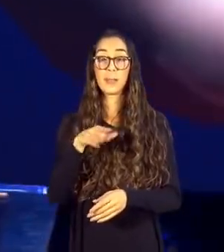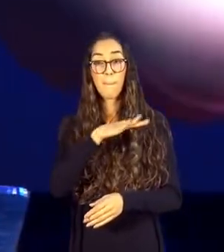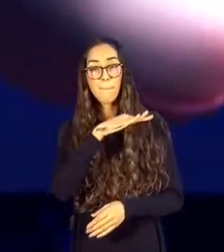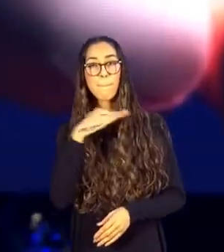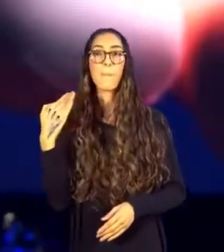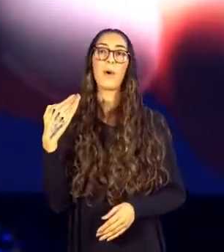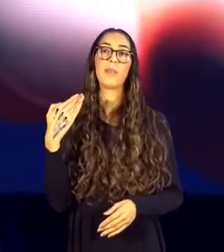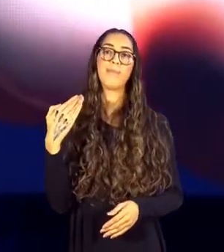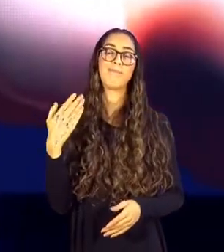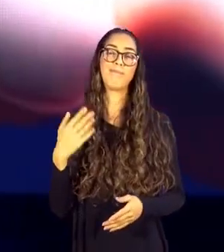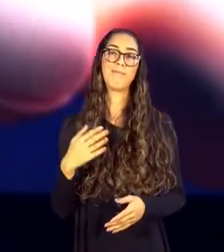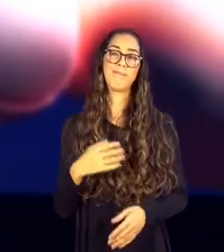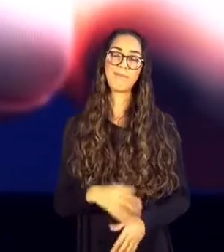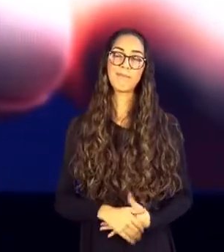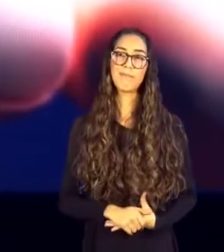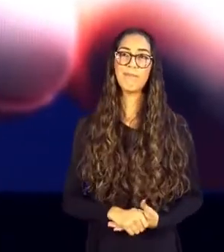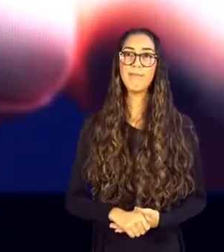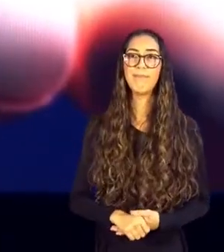Pastor, mas